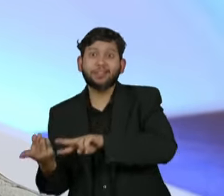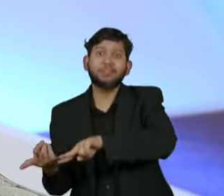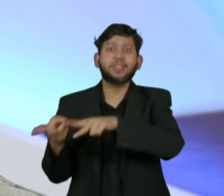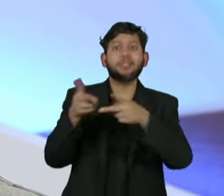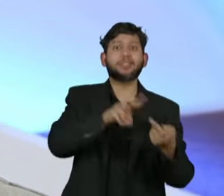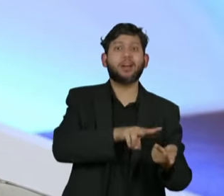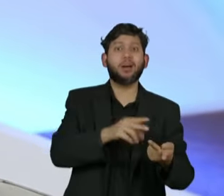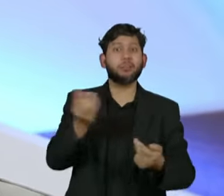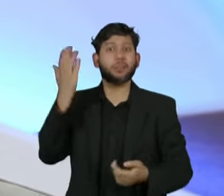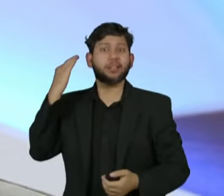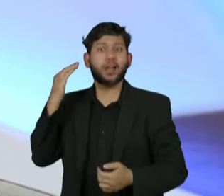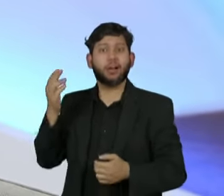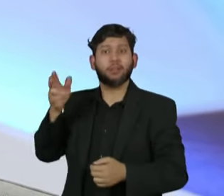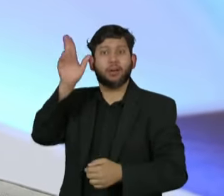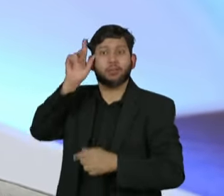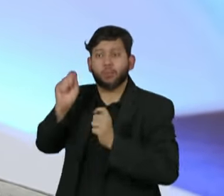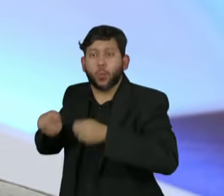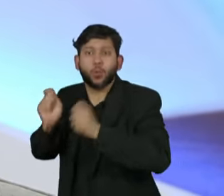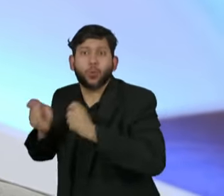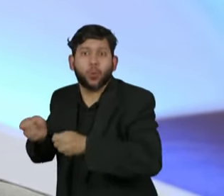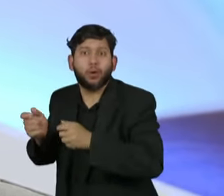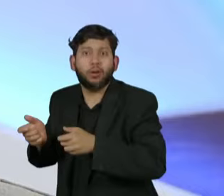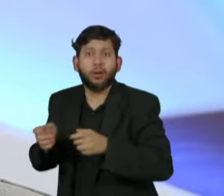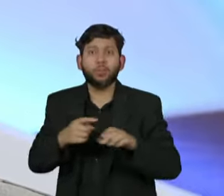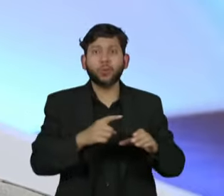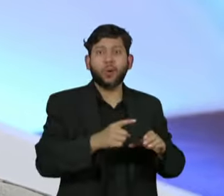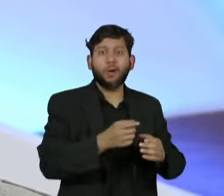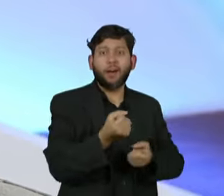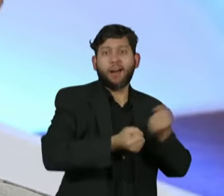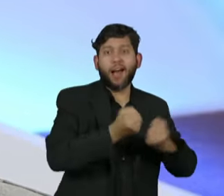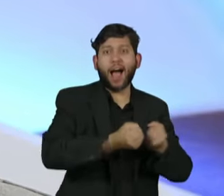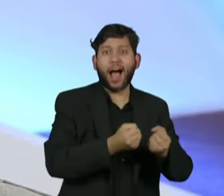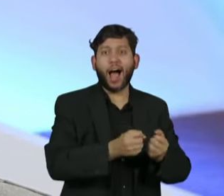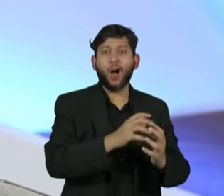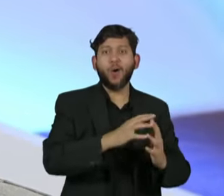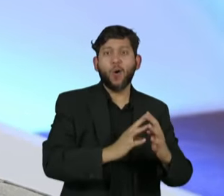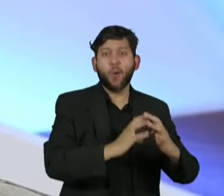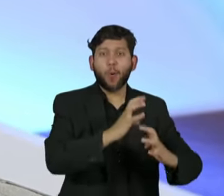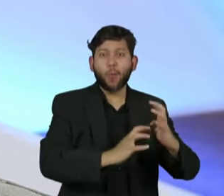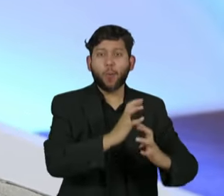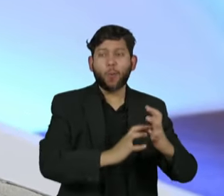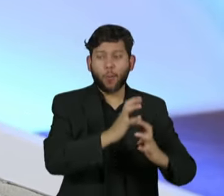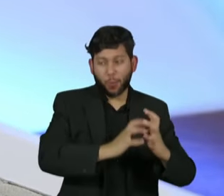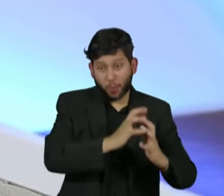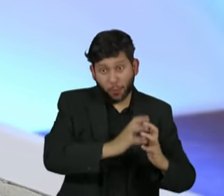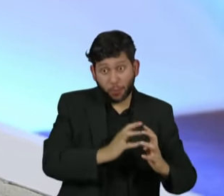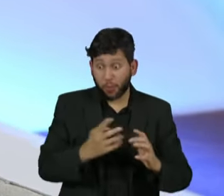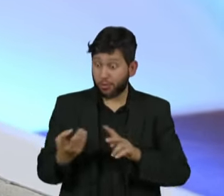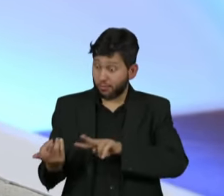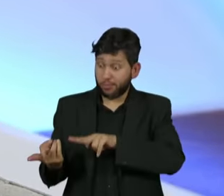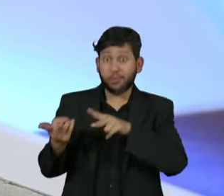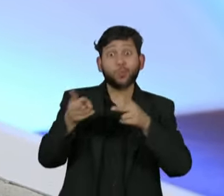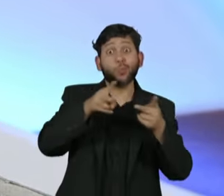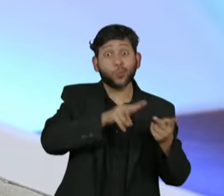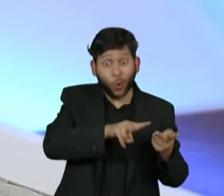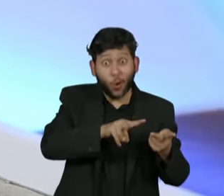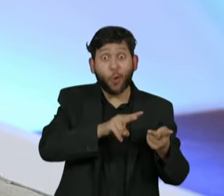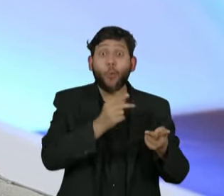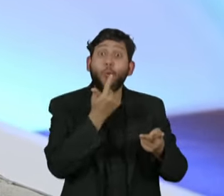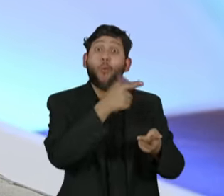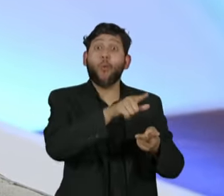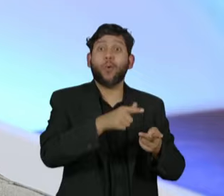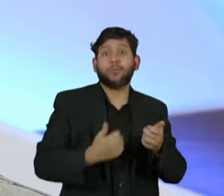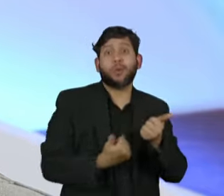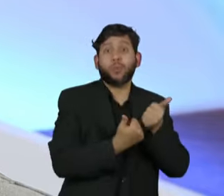inteligência artificial é por causa de tecnologias de informação elas estão penetrando na sociedade cada vez mais e se